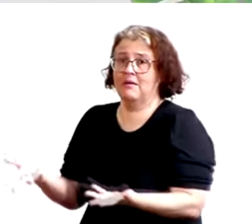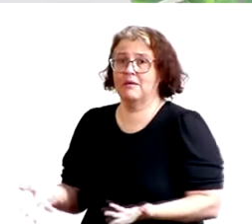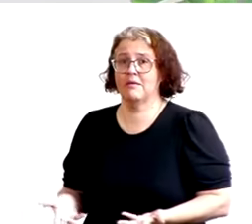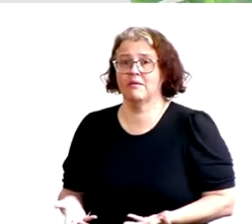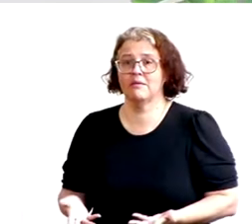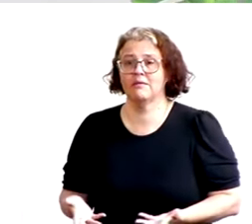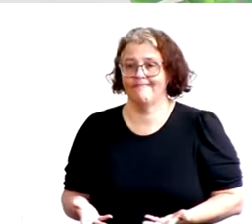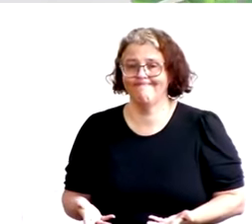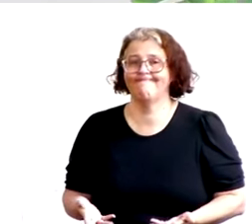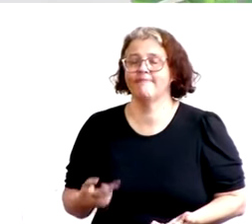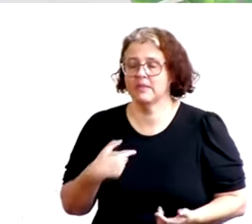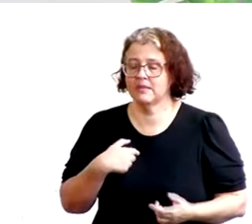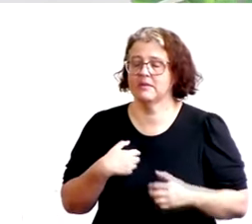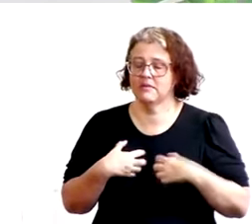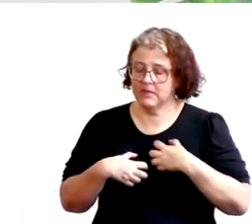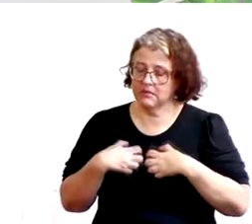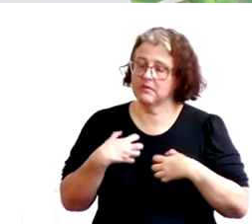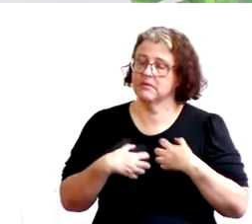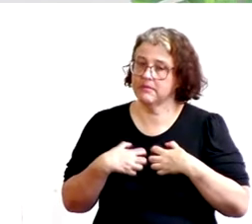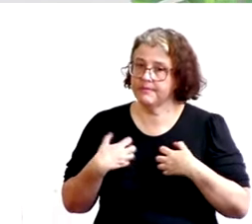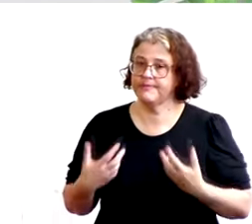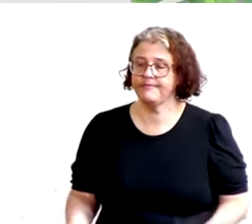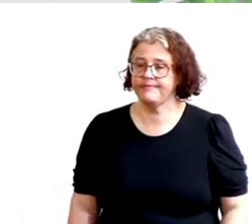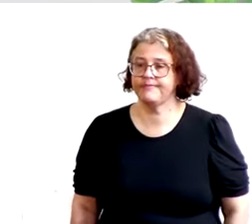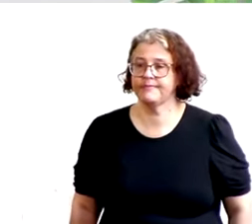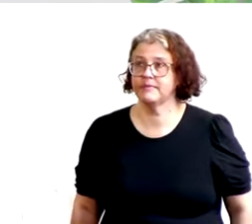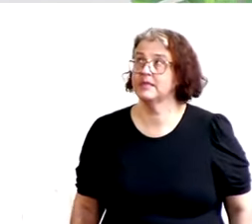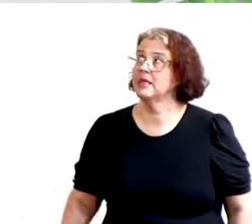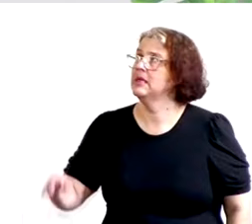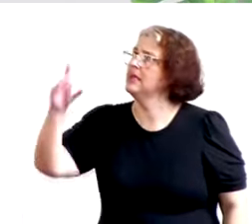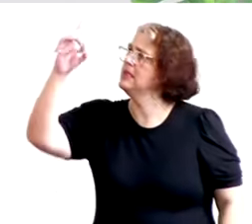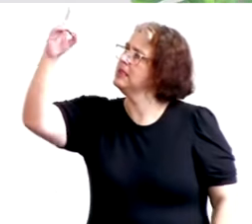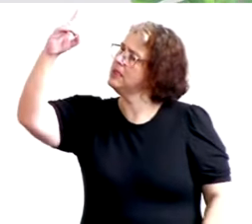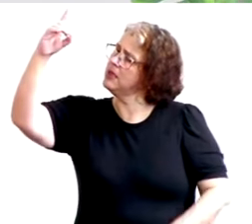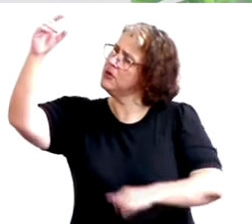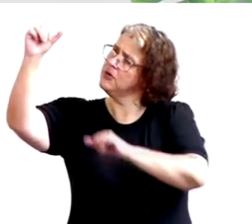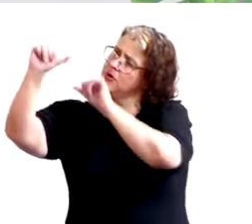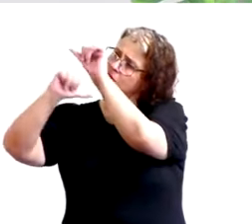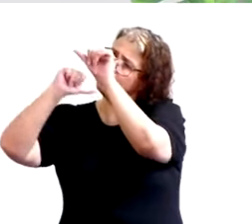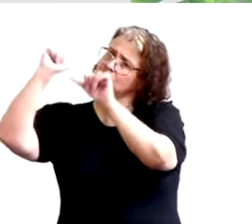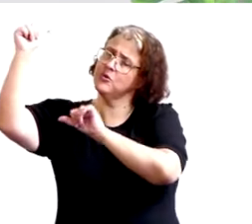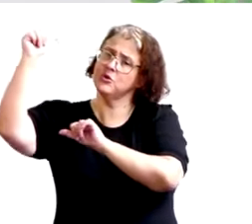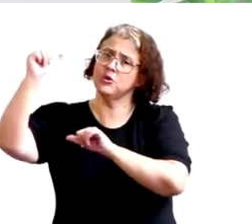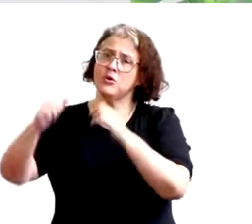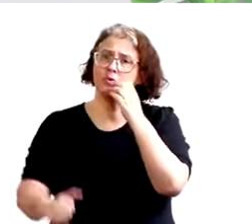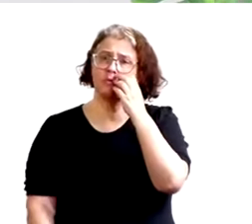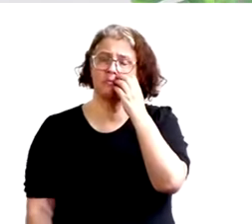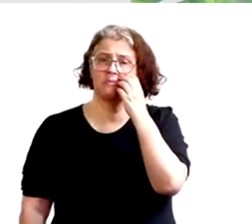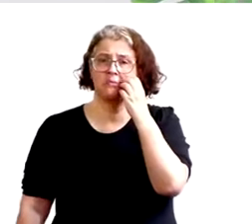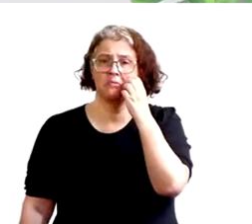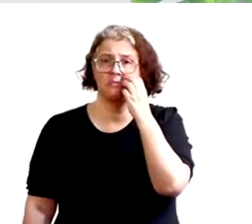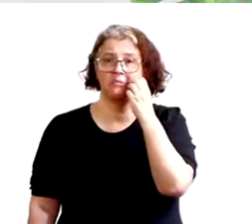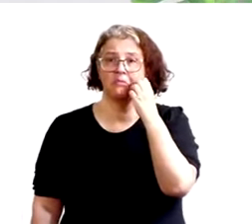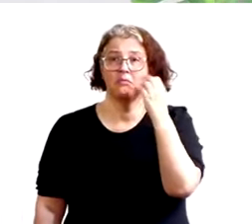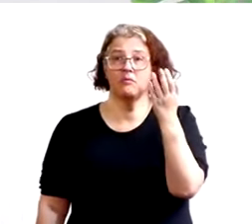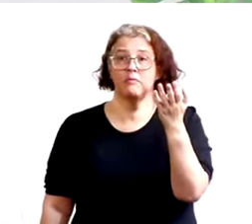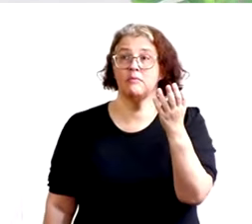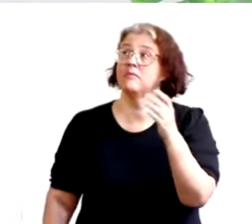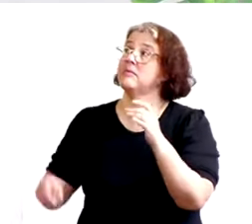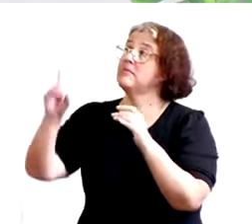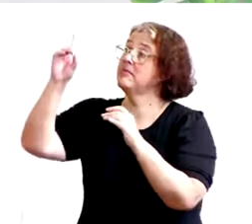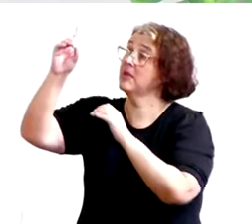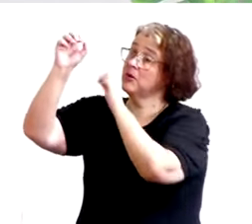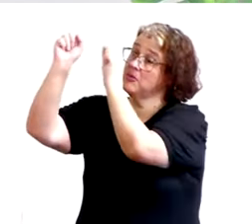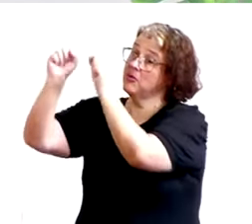minha aflição mudou-se a destra do altíssimo a Nova Almeida atualizada diz o poder